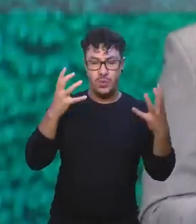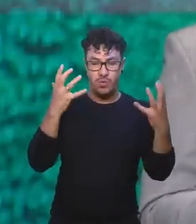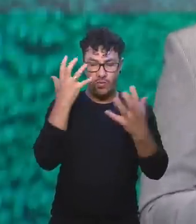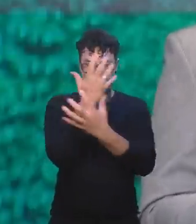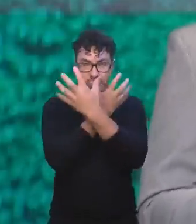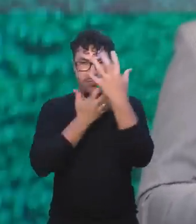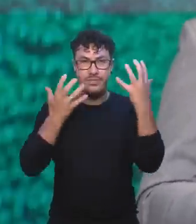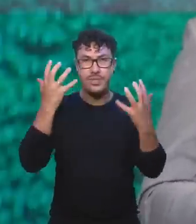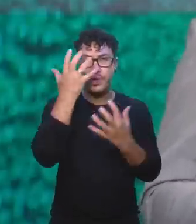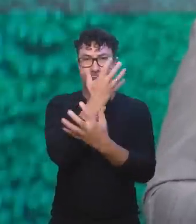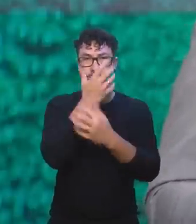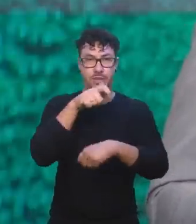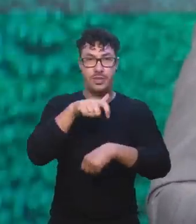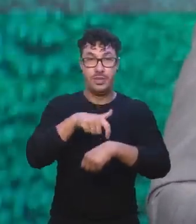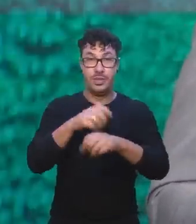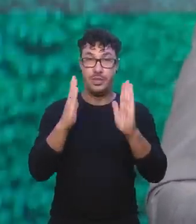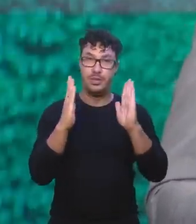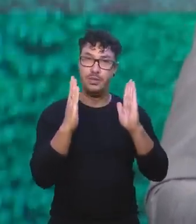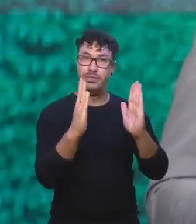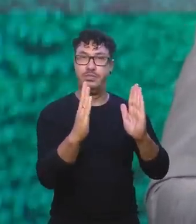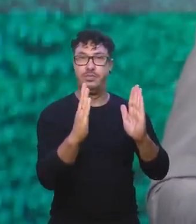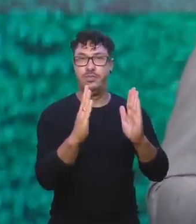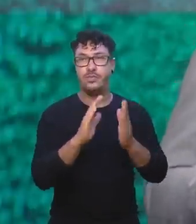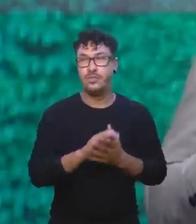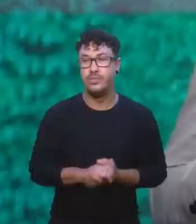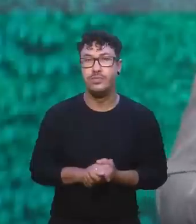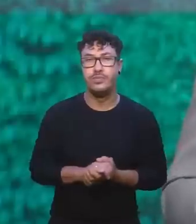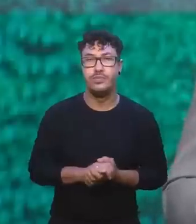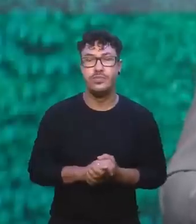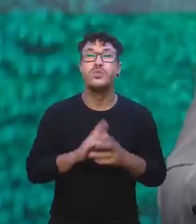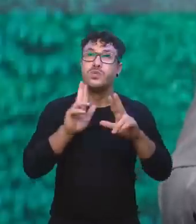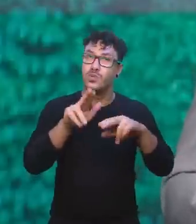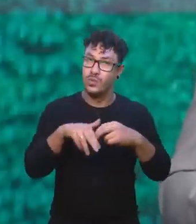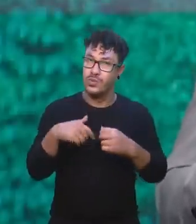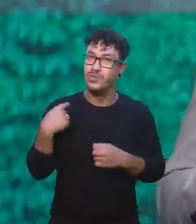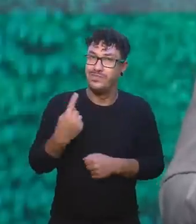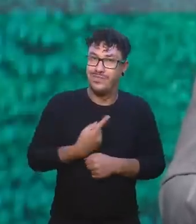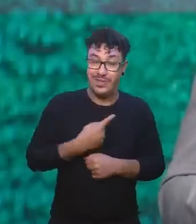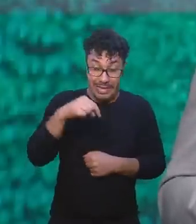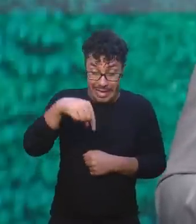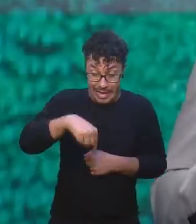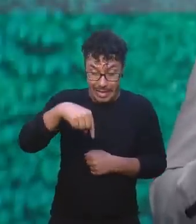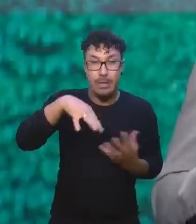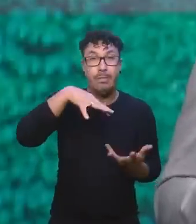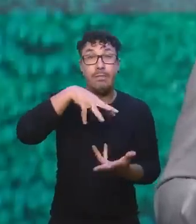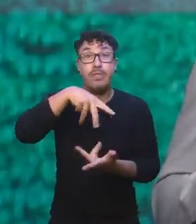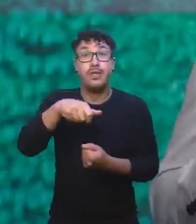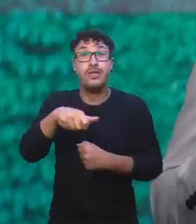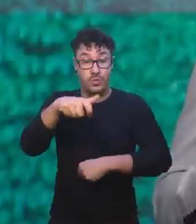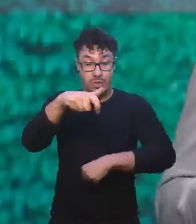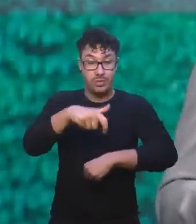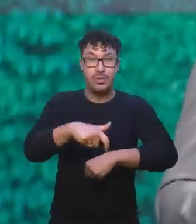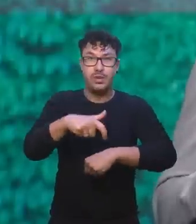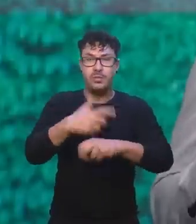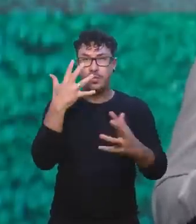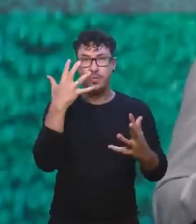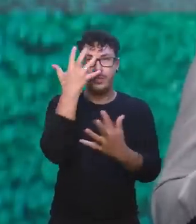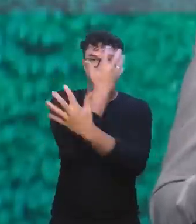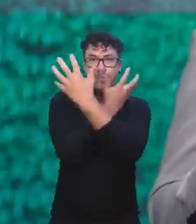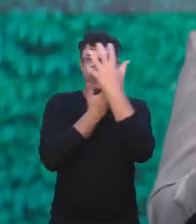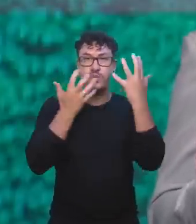perturbações temporárias. Então, estamos vivendo na Terra estes momentos